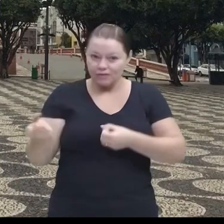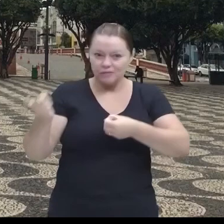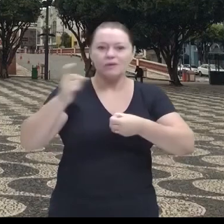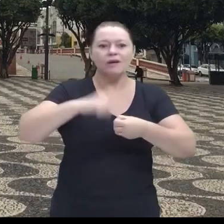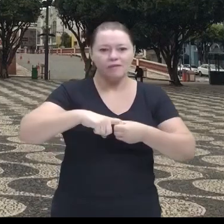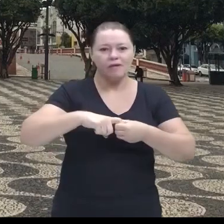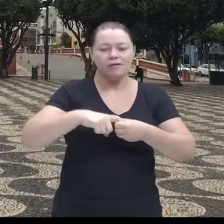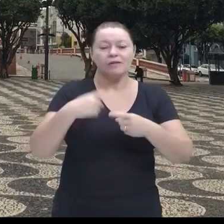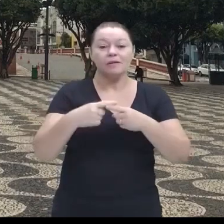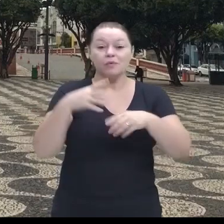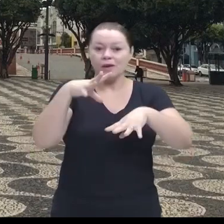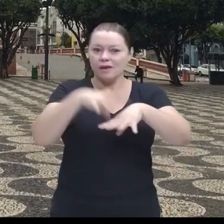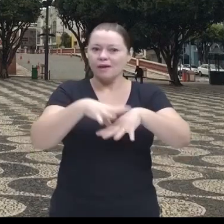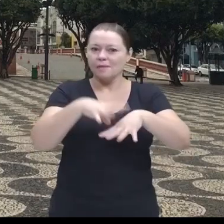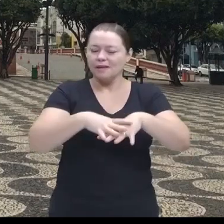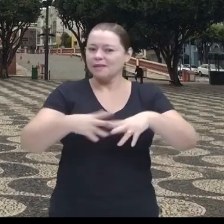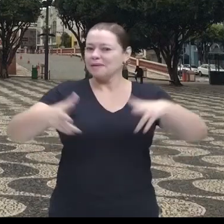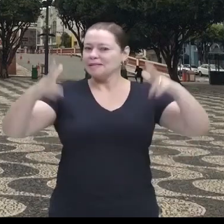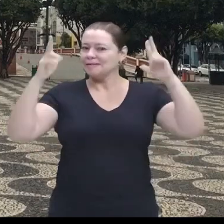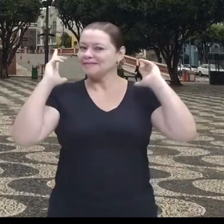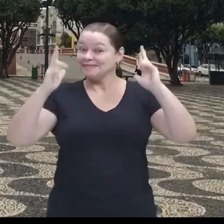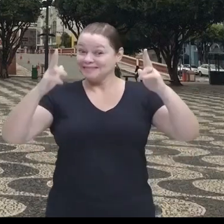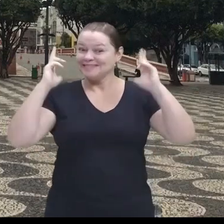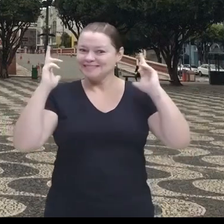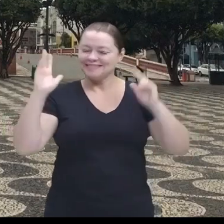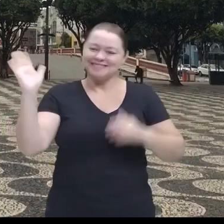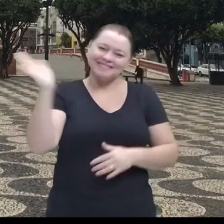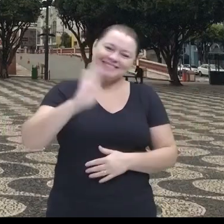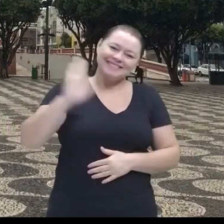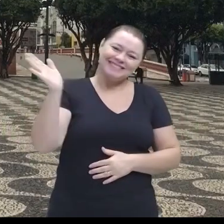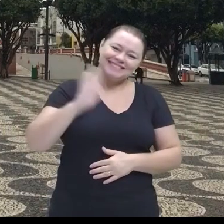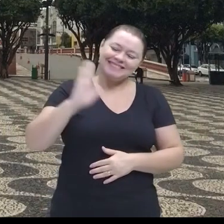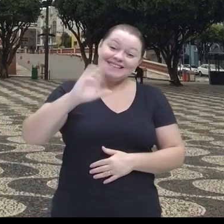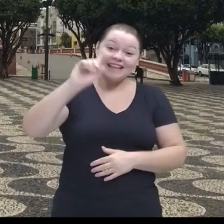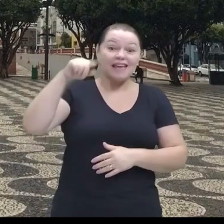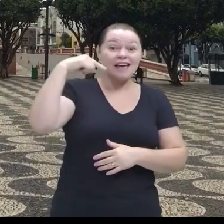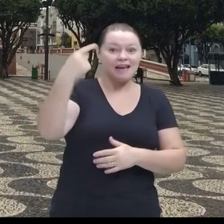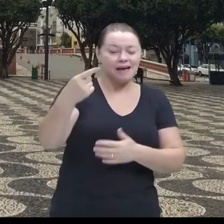matemática é divertida. Até, crianças, a próxima aula.